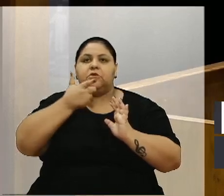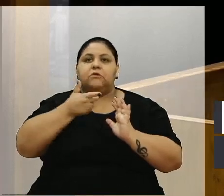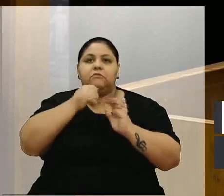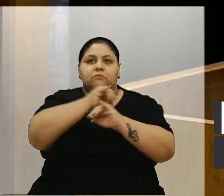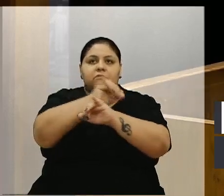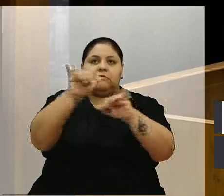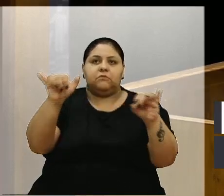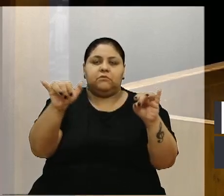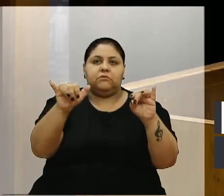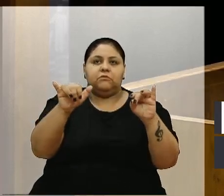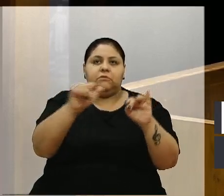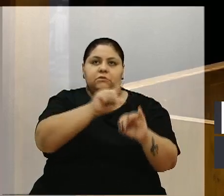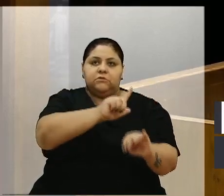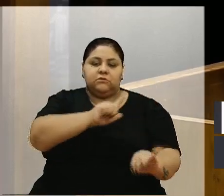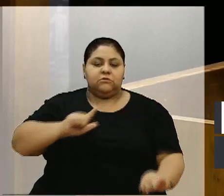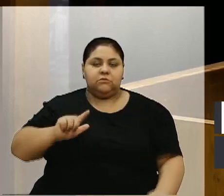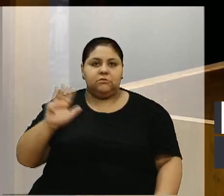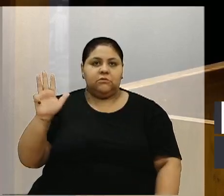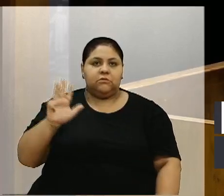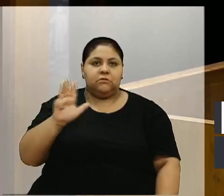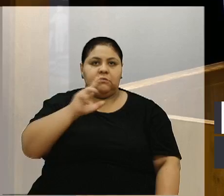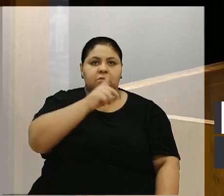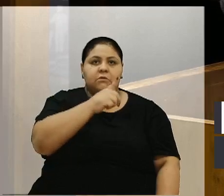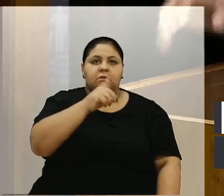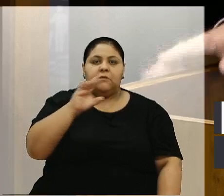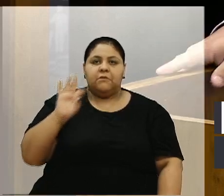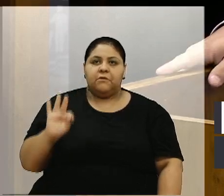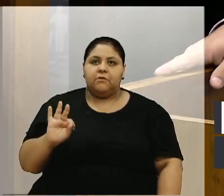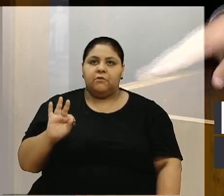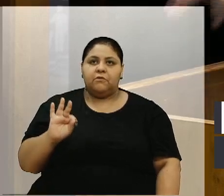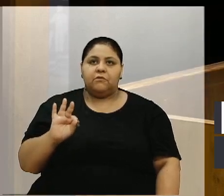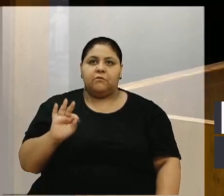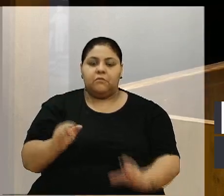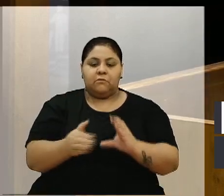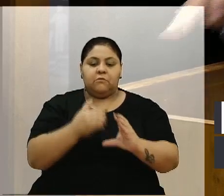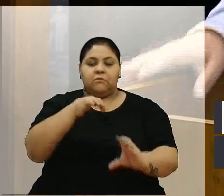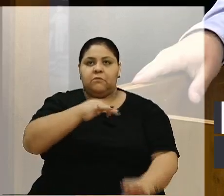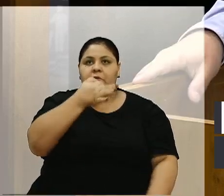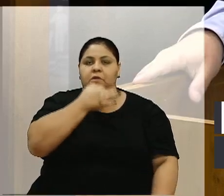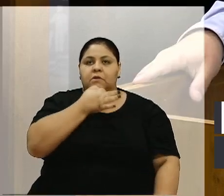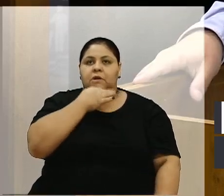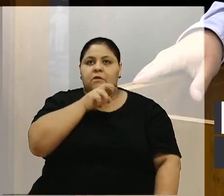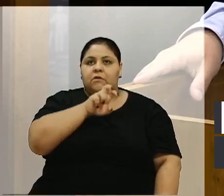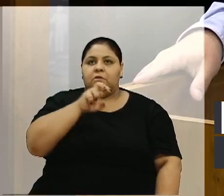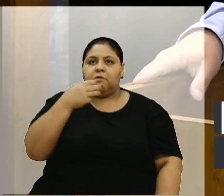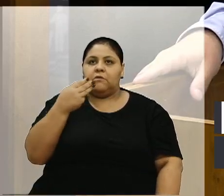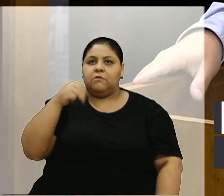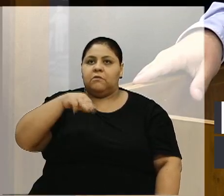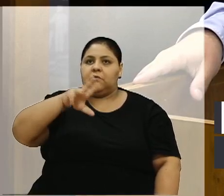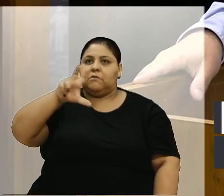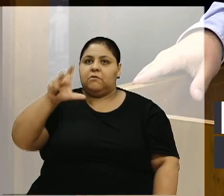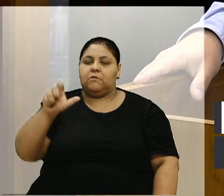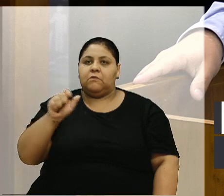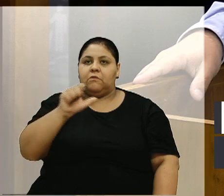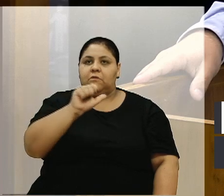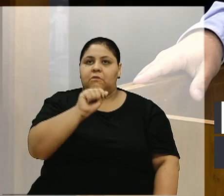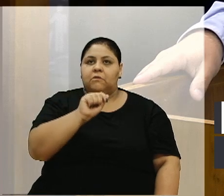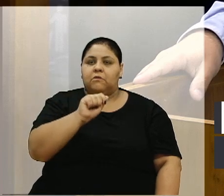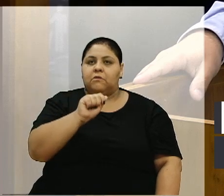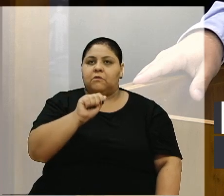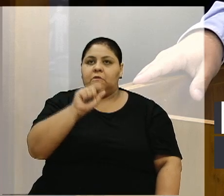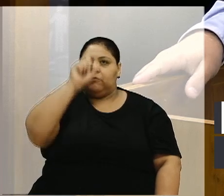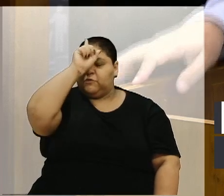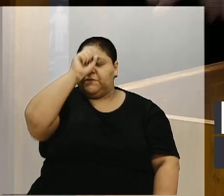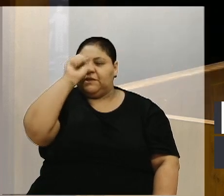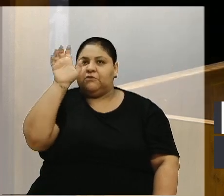dados. Governo Lula, do PT, para Caxias do Sul. 53 milhões para o HG em